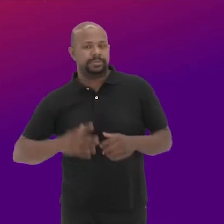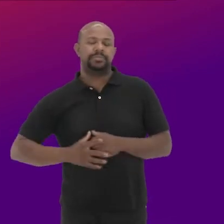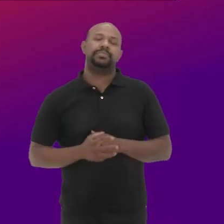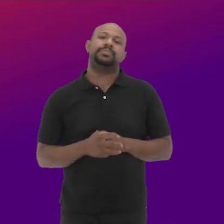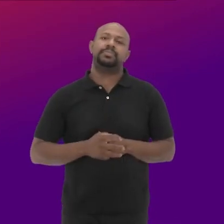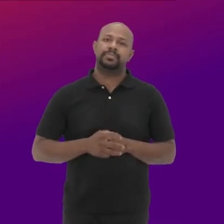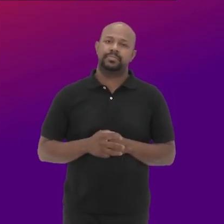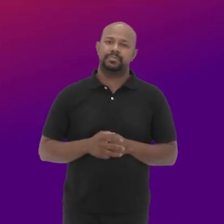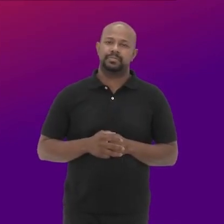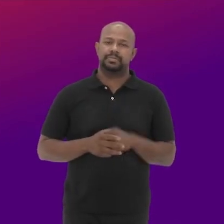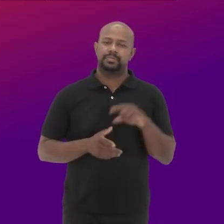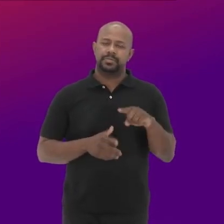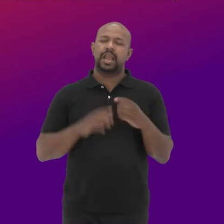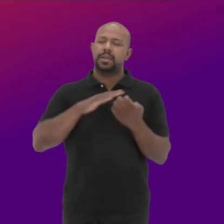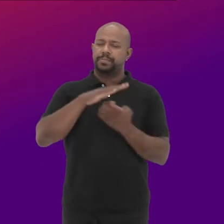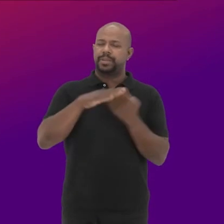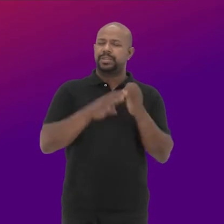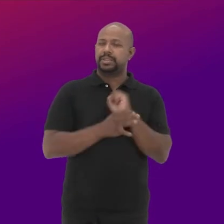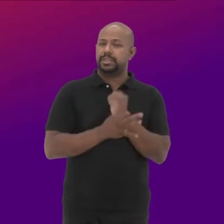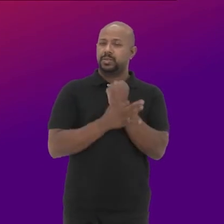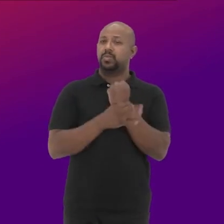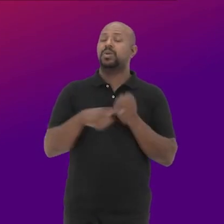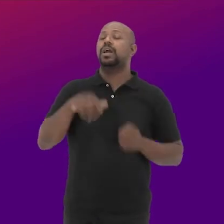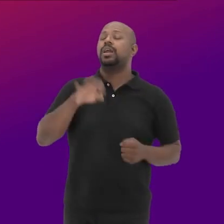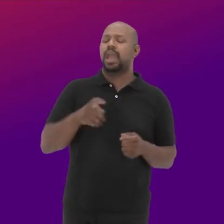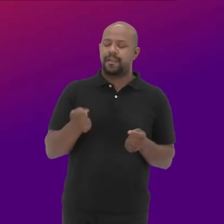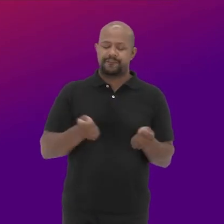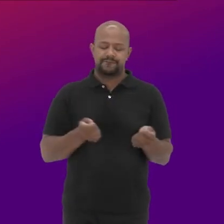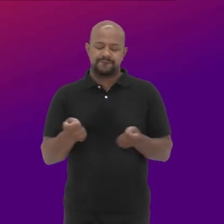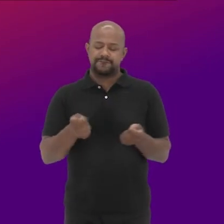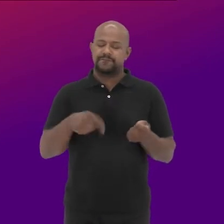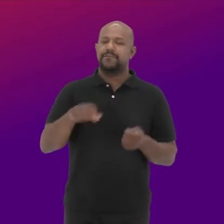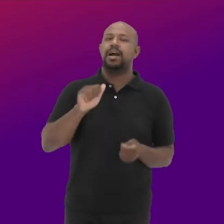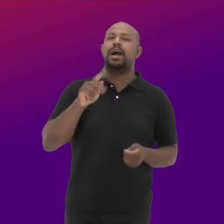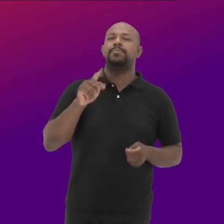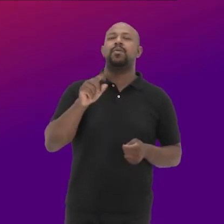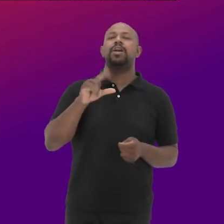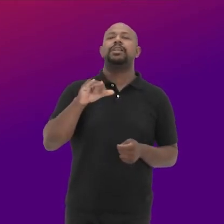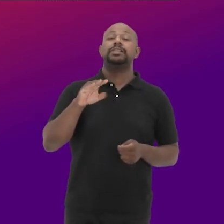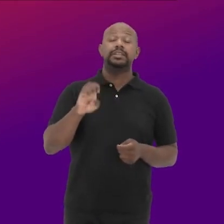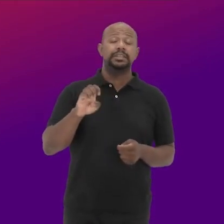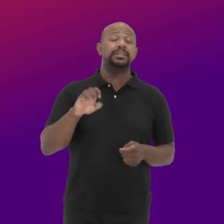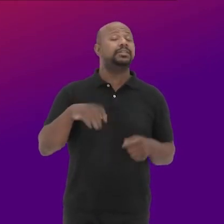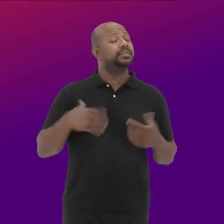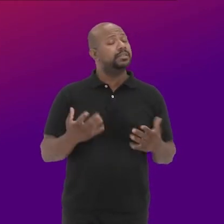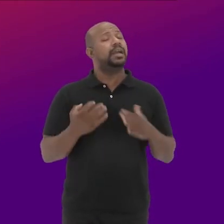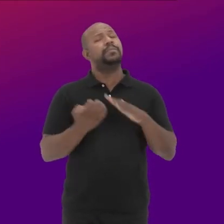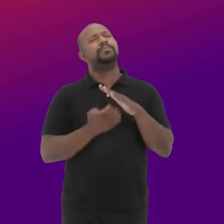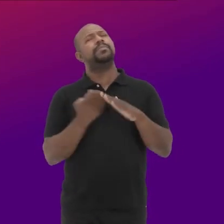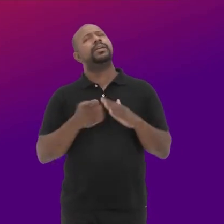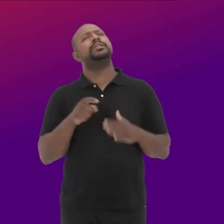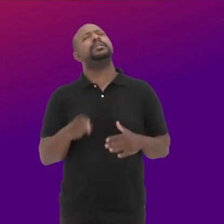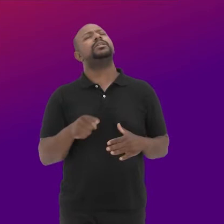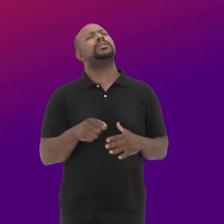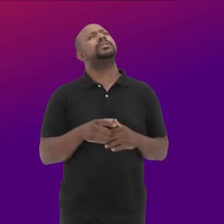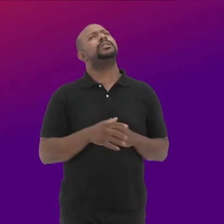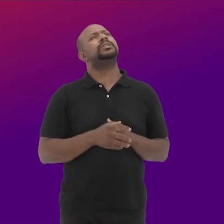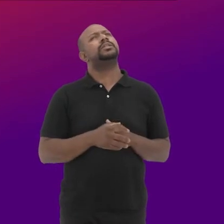individual. Na empresa de seguros é quem administra essa apólice, e a empresa